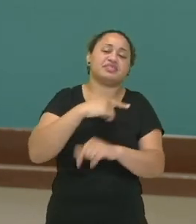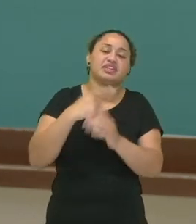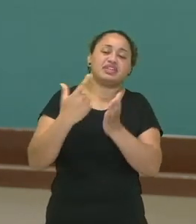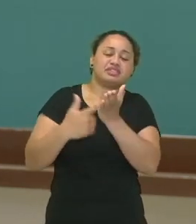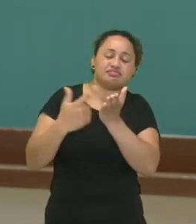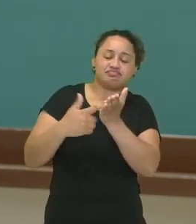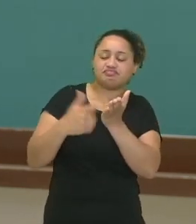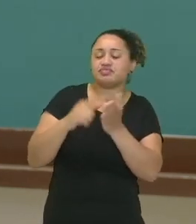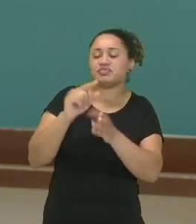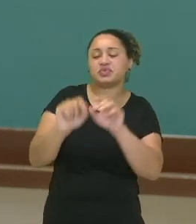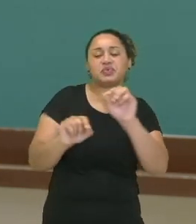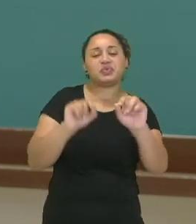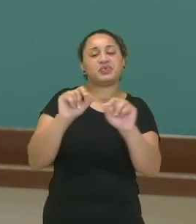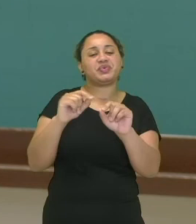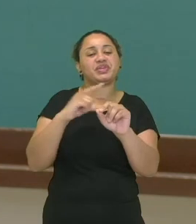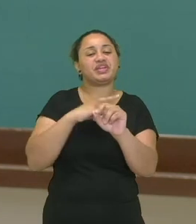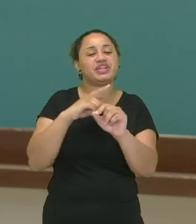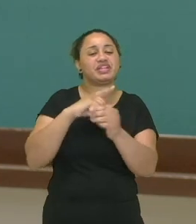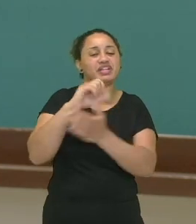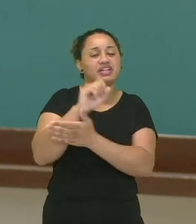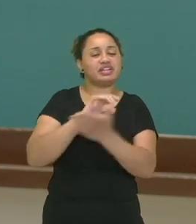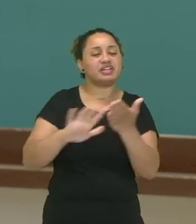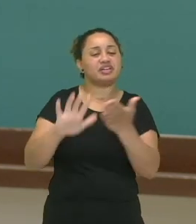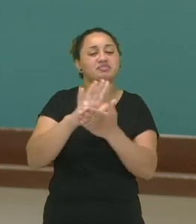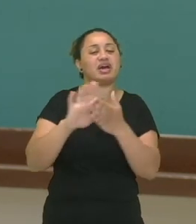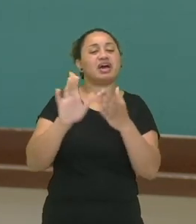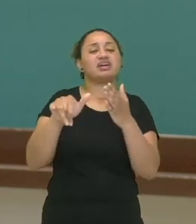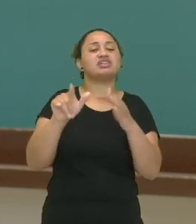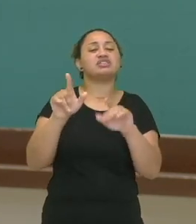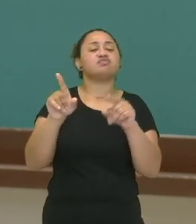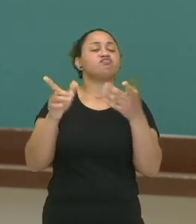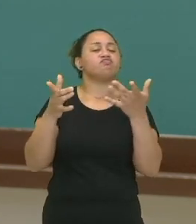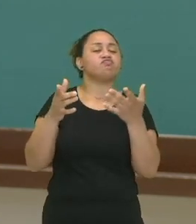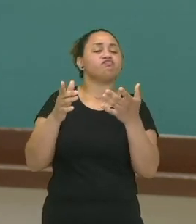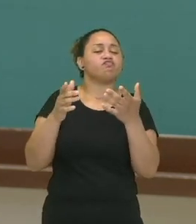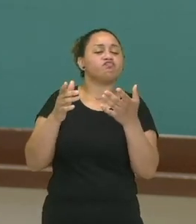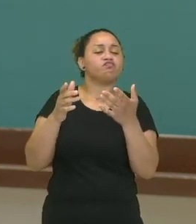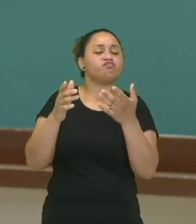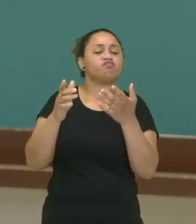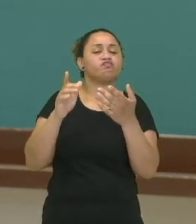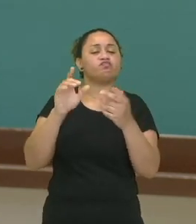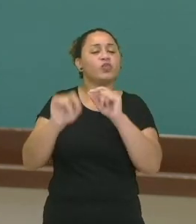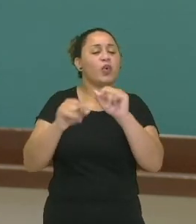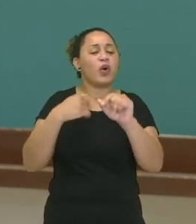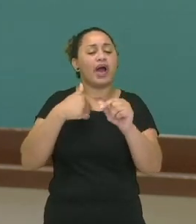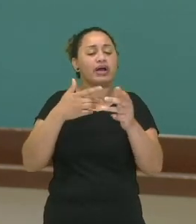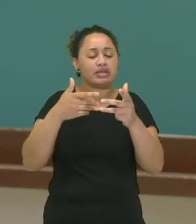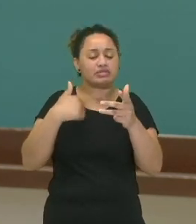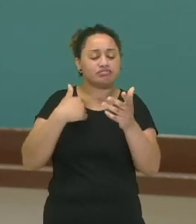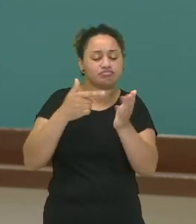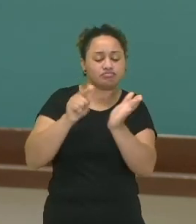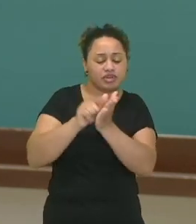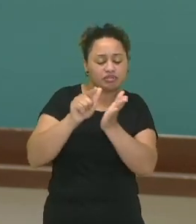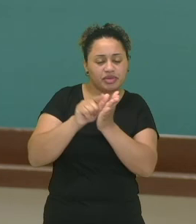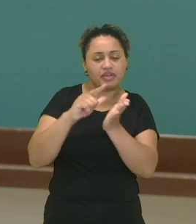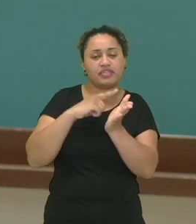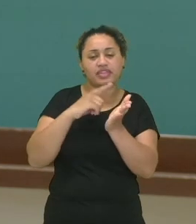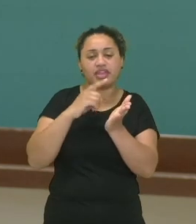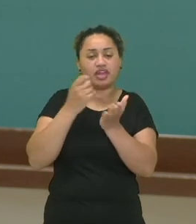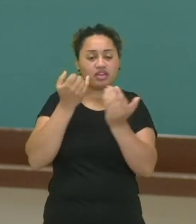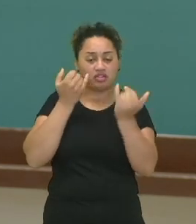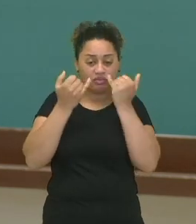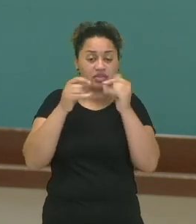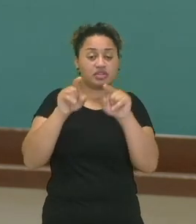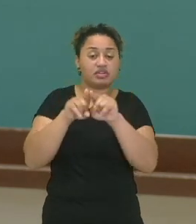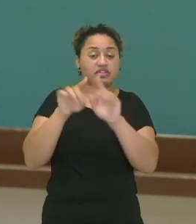livretos com gravuras e imagens, né? Ali impressas no papel. E tem também o